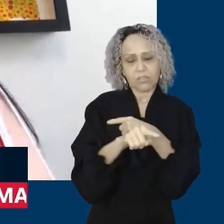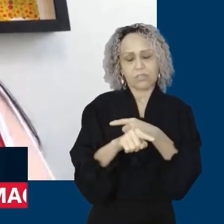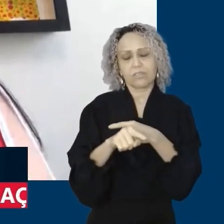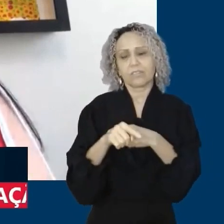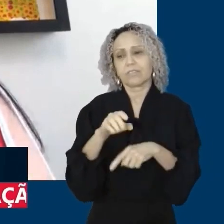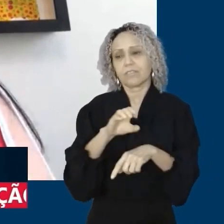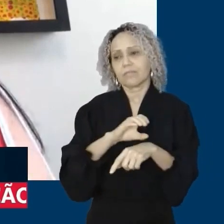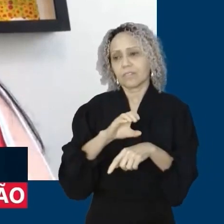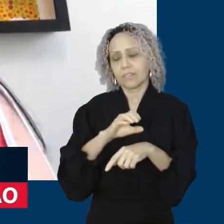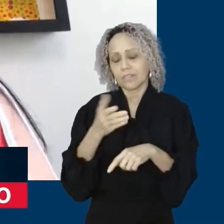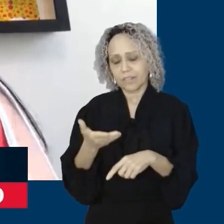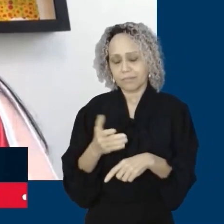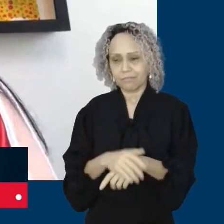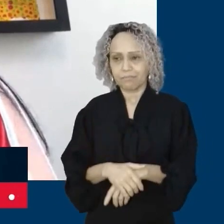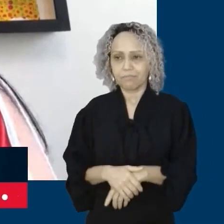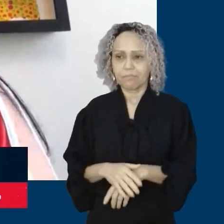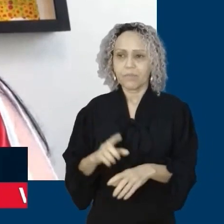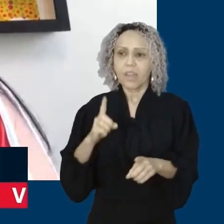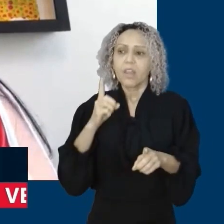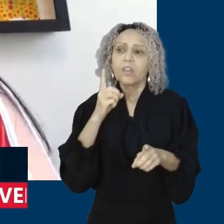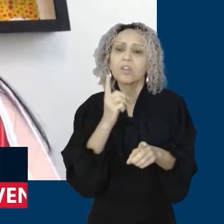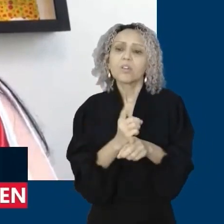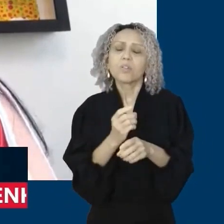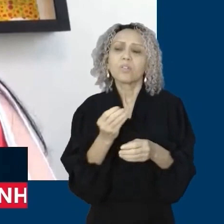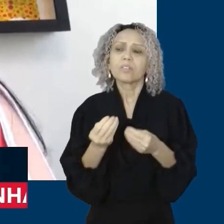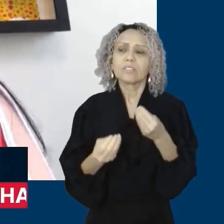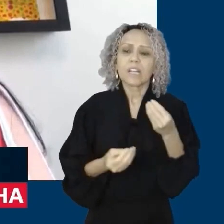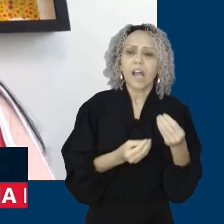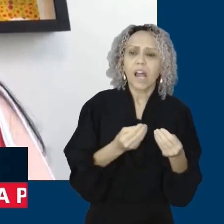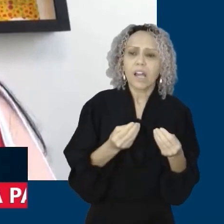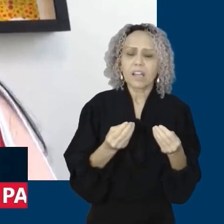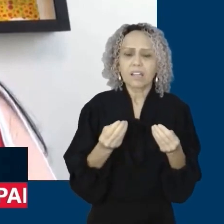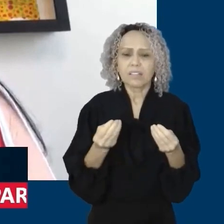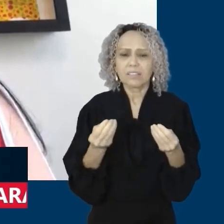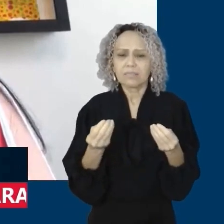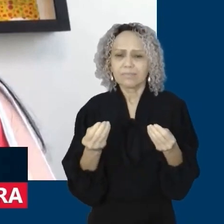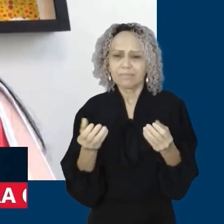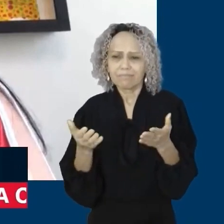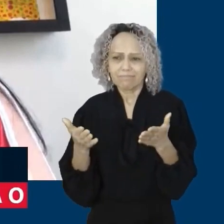caminho vai ter que a gente ter esperança